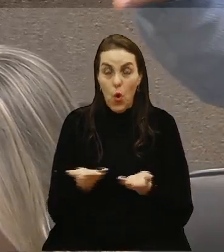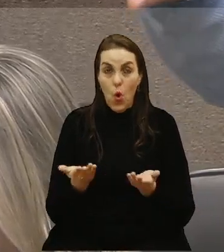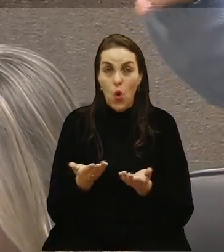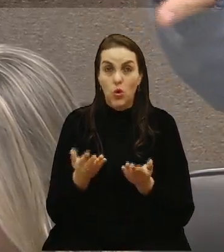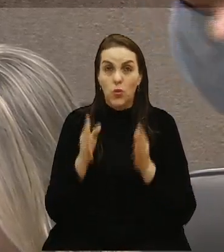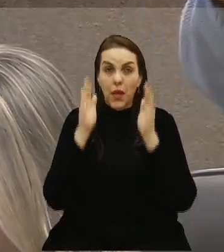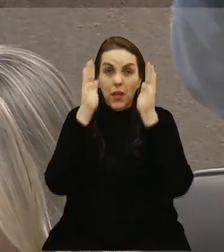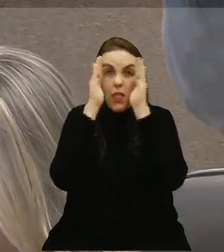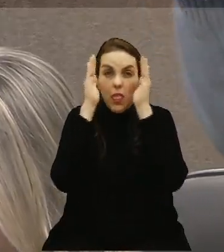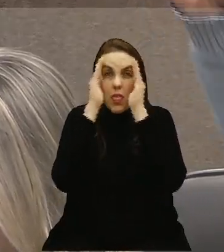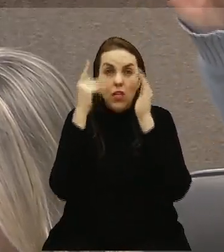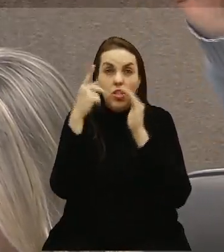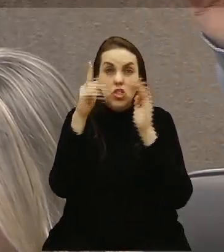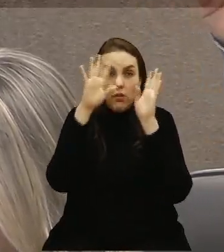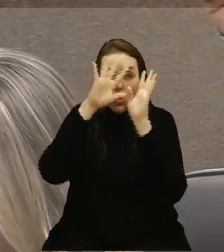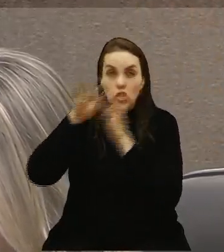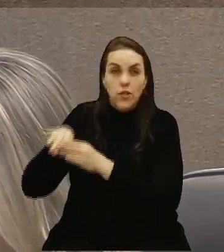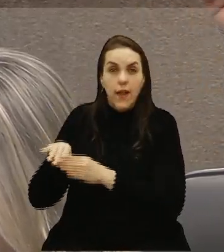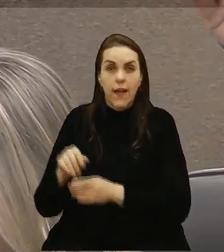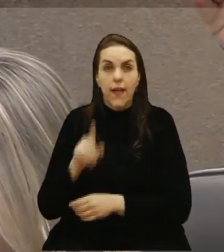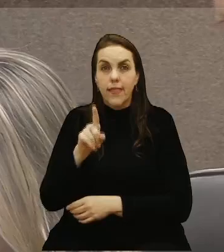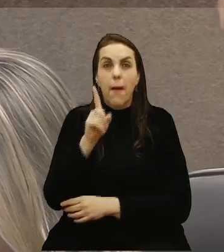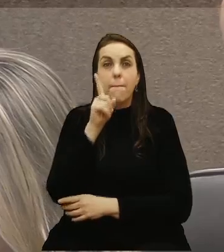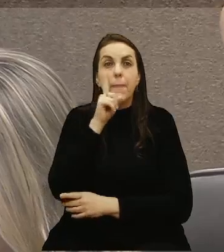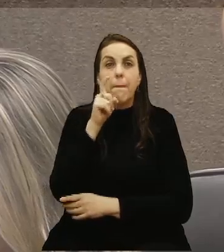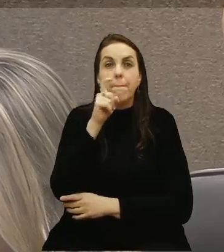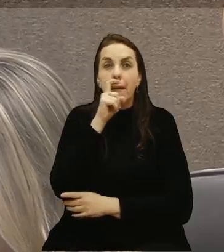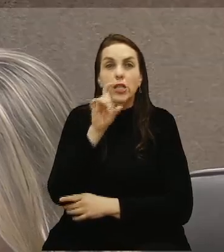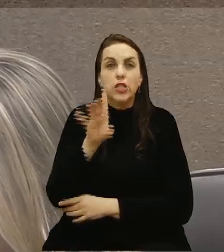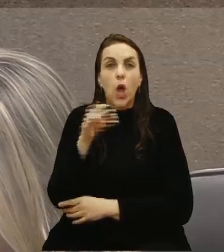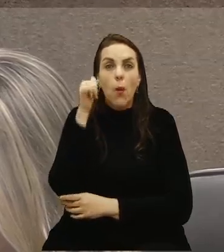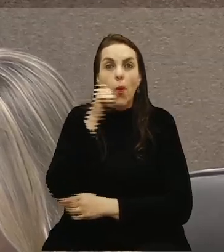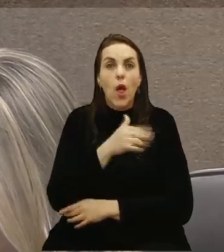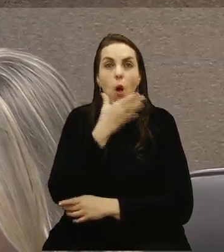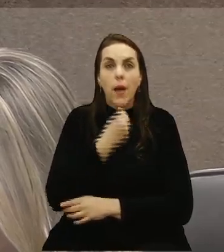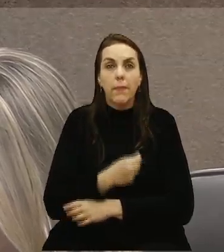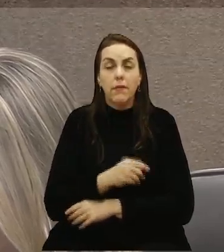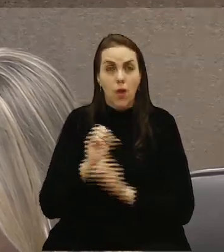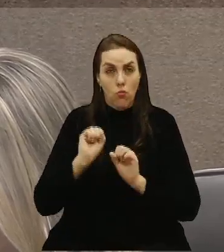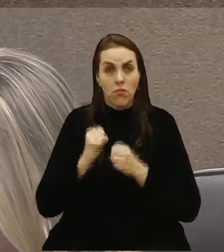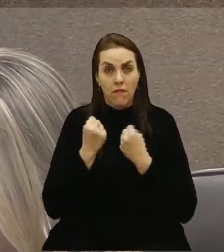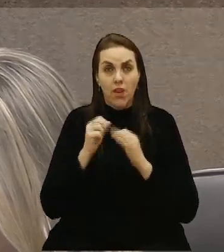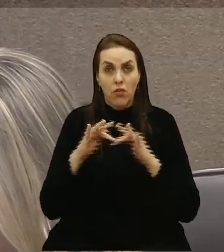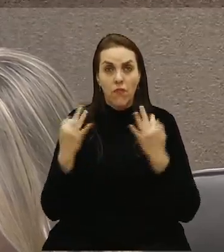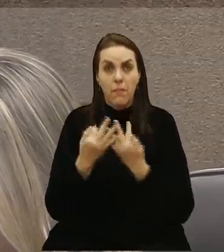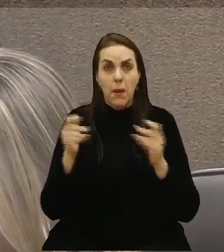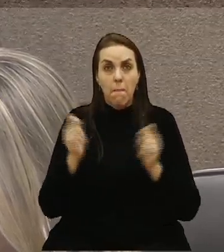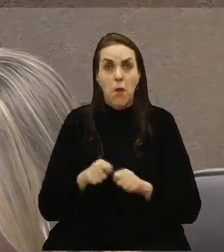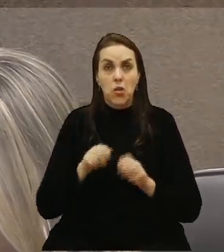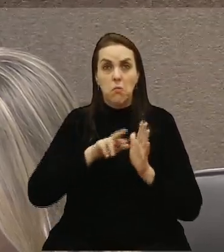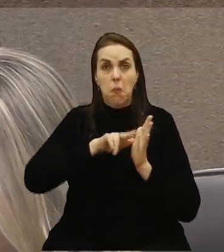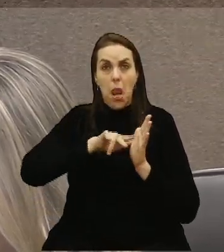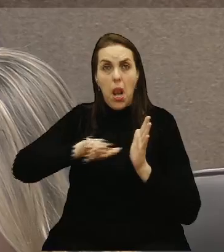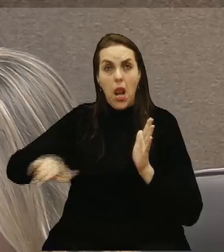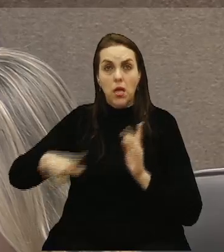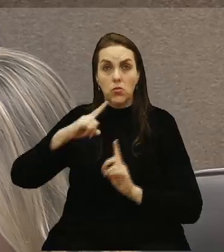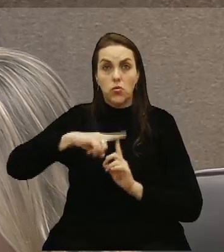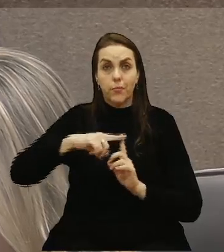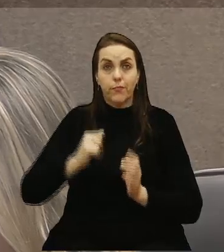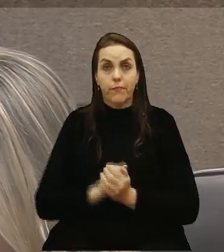de viseira, não é só um pai e uma mãe, homem e mulher. Eu defendo que as famílias podem ser de várias